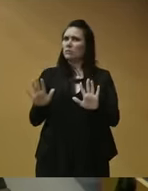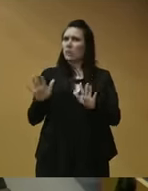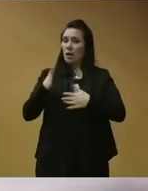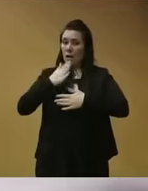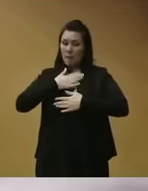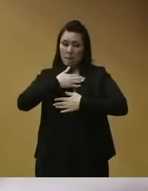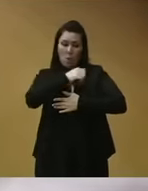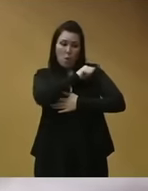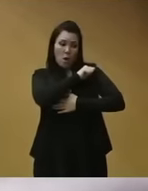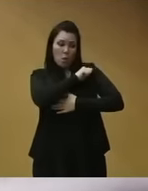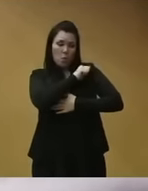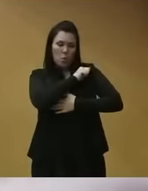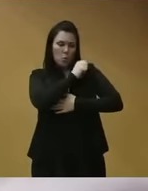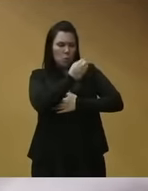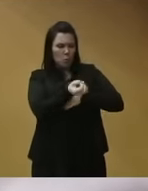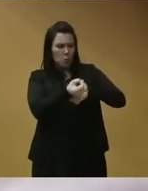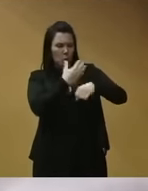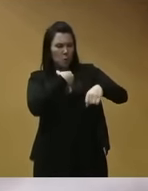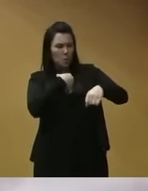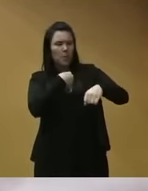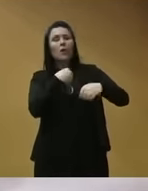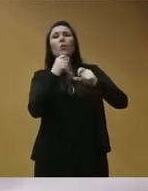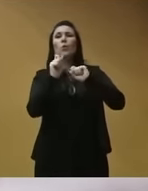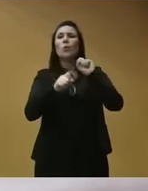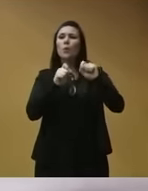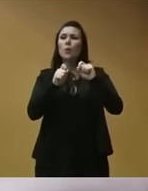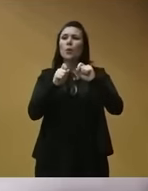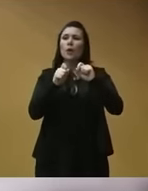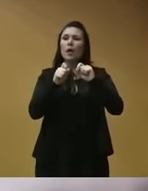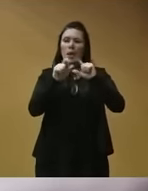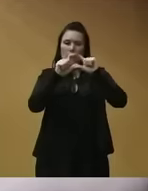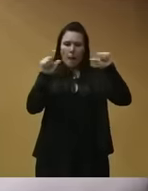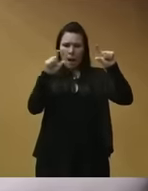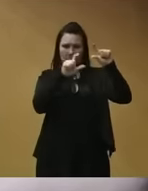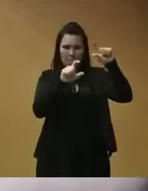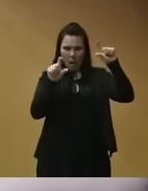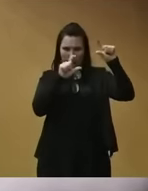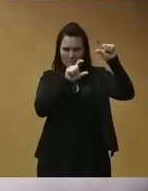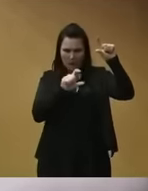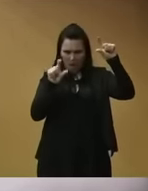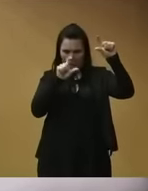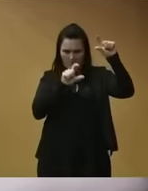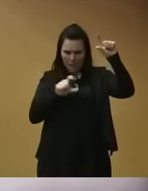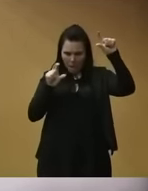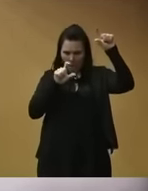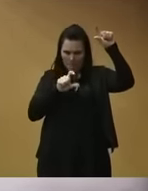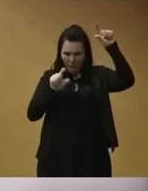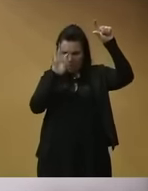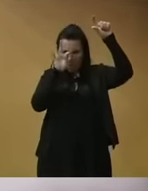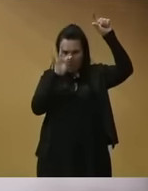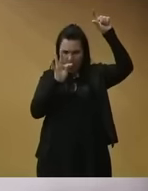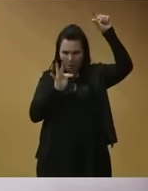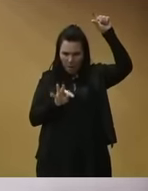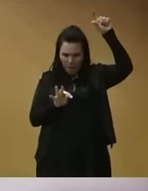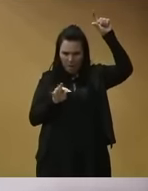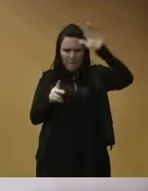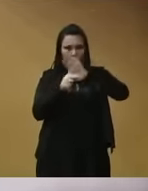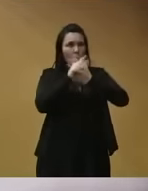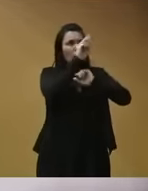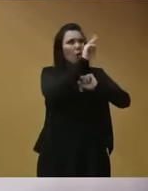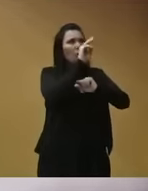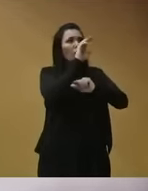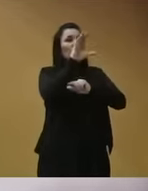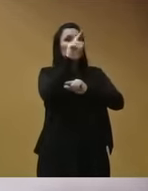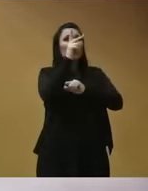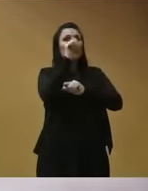isso ao usar pérolas do ChatGPT para fazer o trabalho dele. Saiu cara a piada de corredor, né? Meu